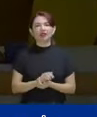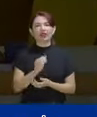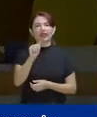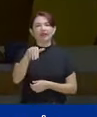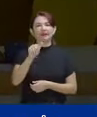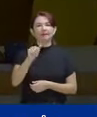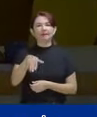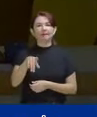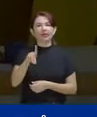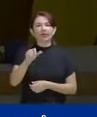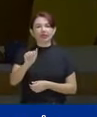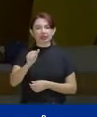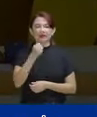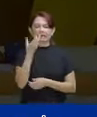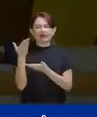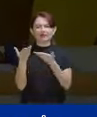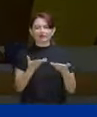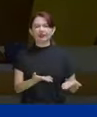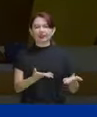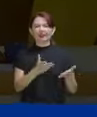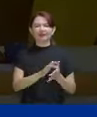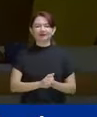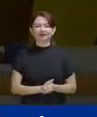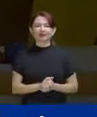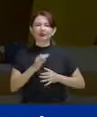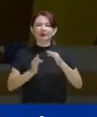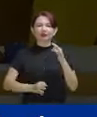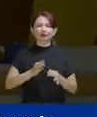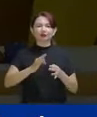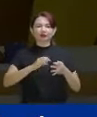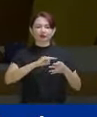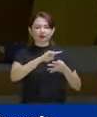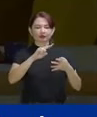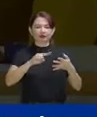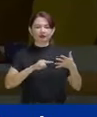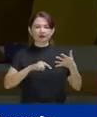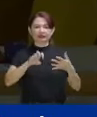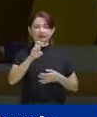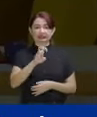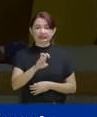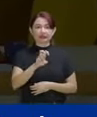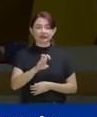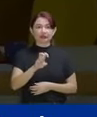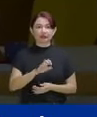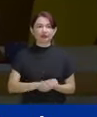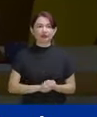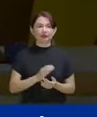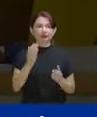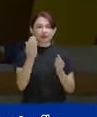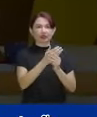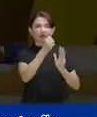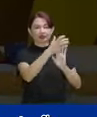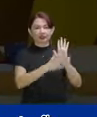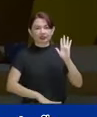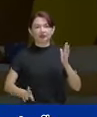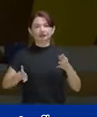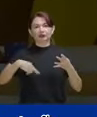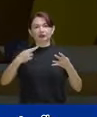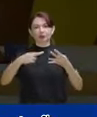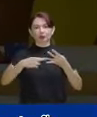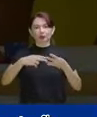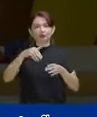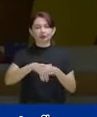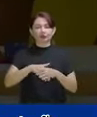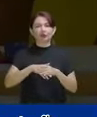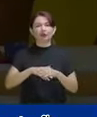Seja muito bem-vinda, doutora. Em julgamento, item 5 da pauta, os embargos de declaração no recurso eleitoral